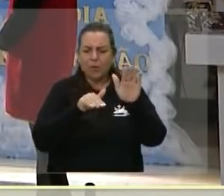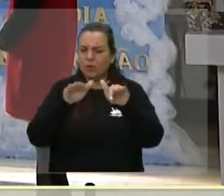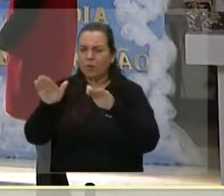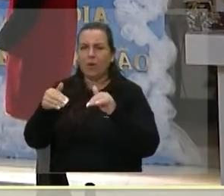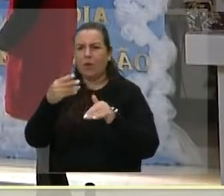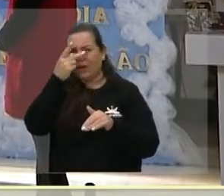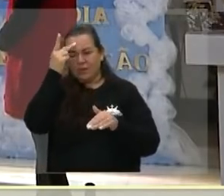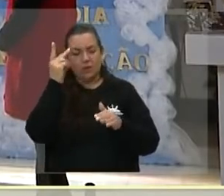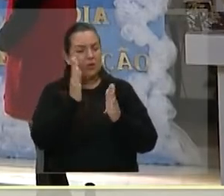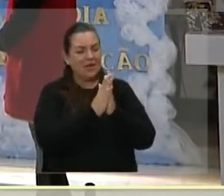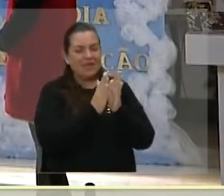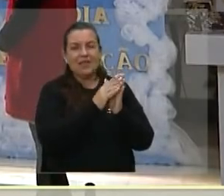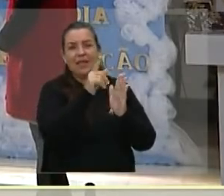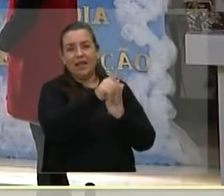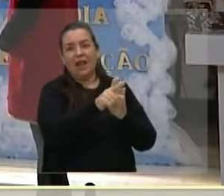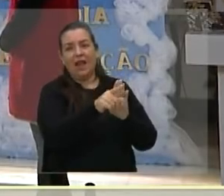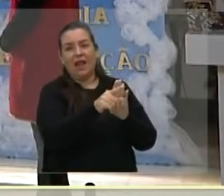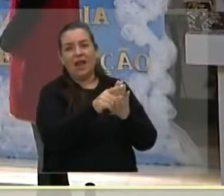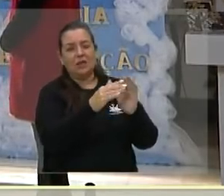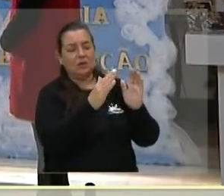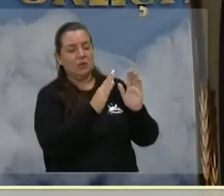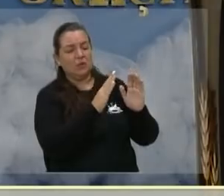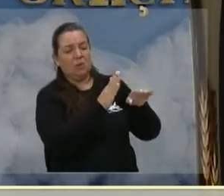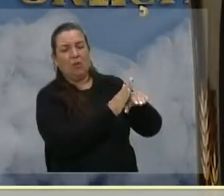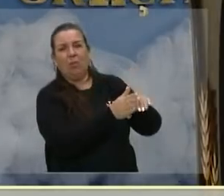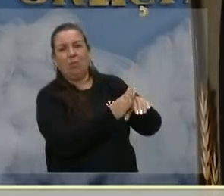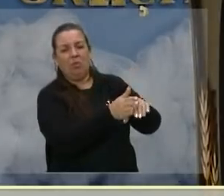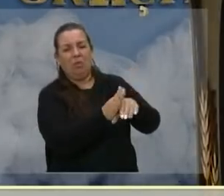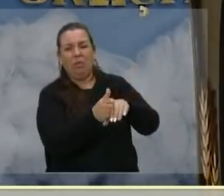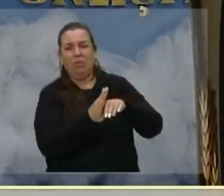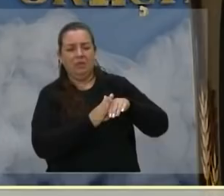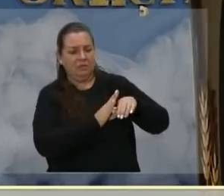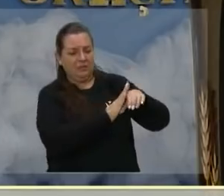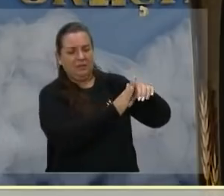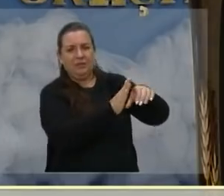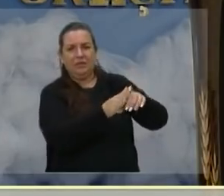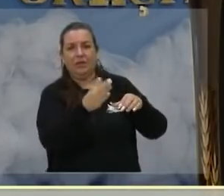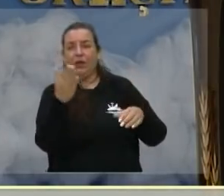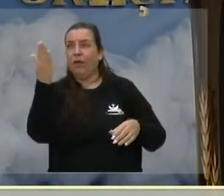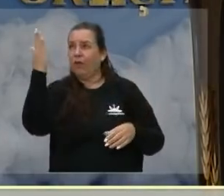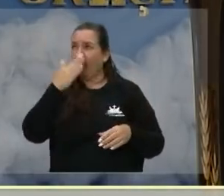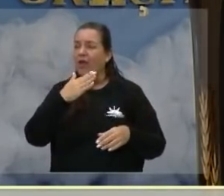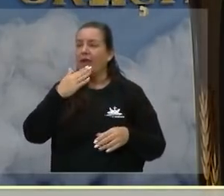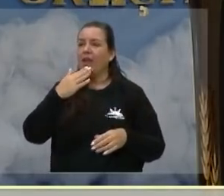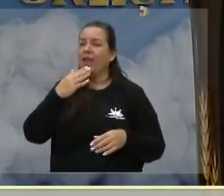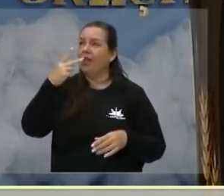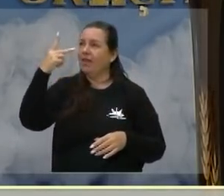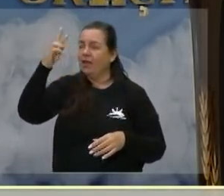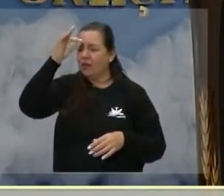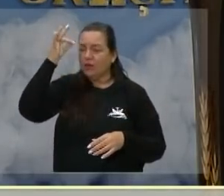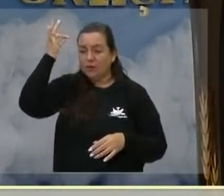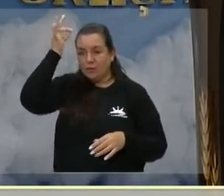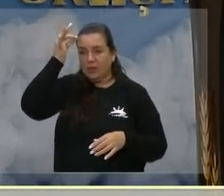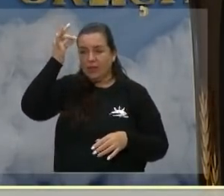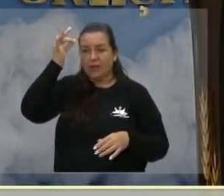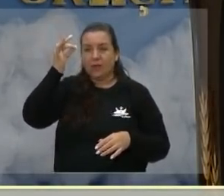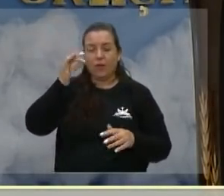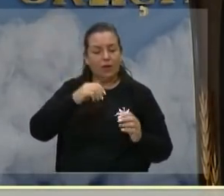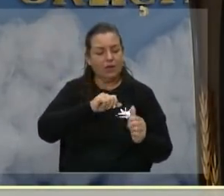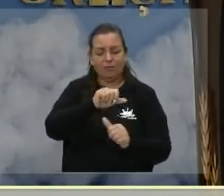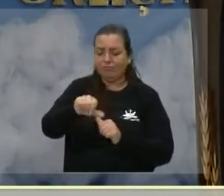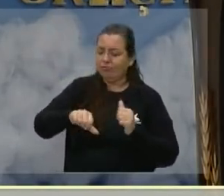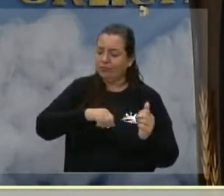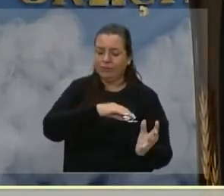em lá nas catacumbas veni creator spiritus enviai o vosso espírito e renovai